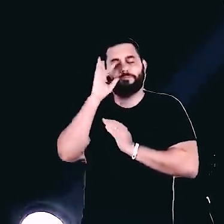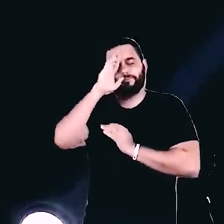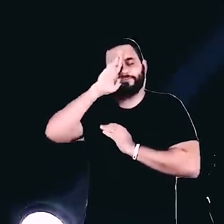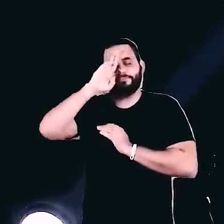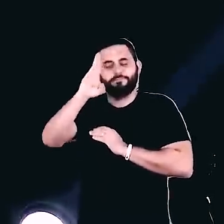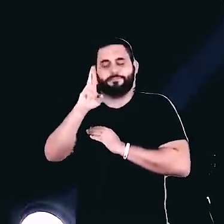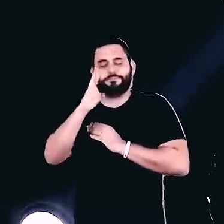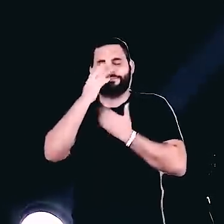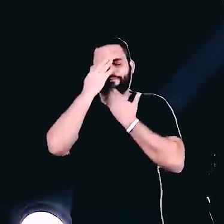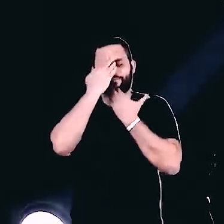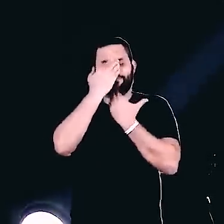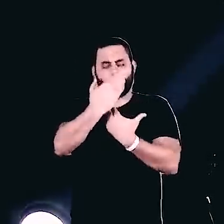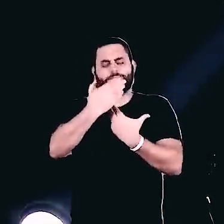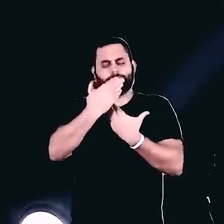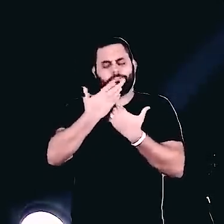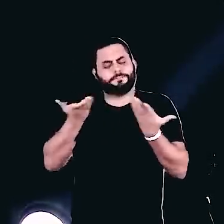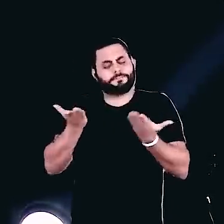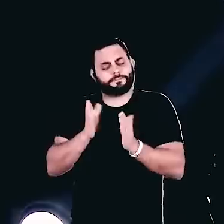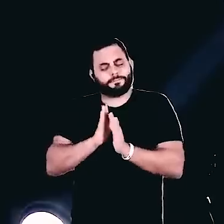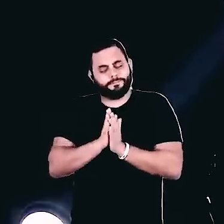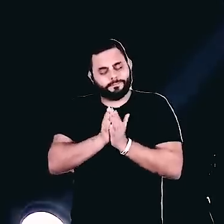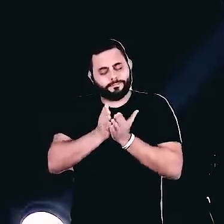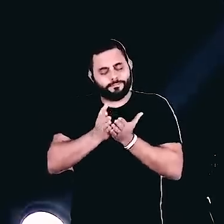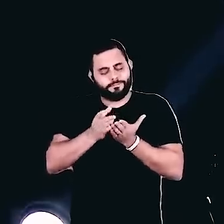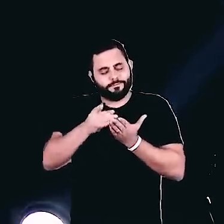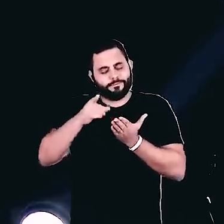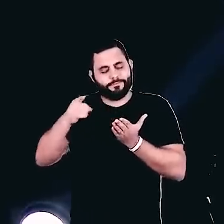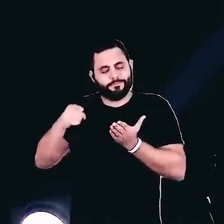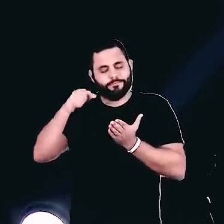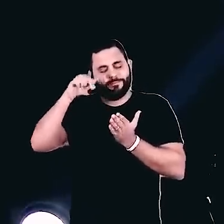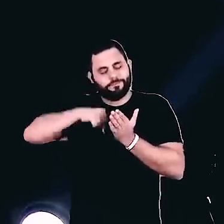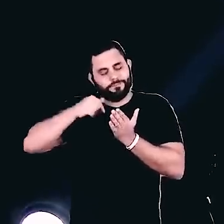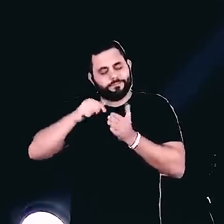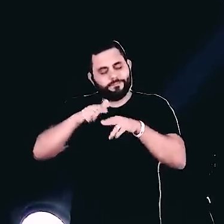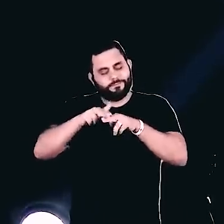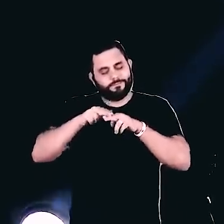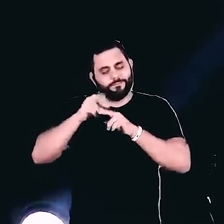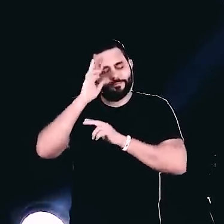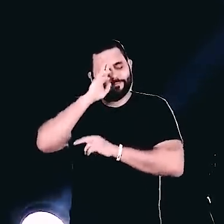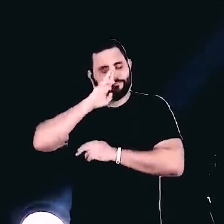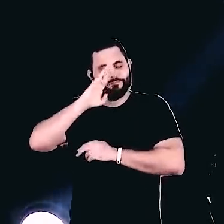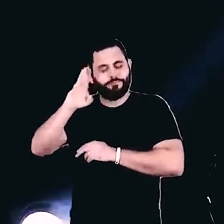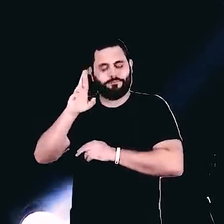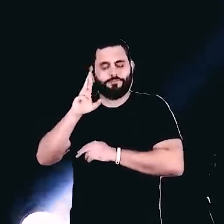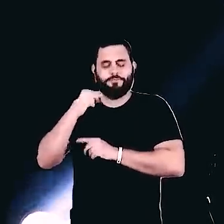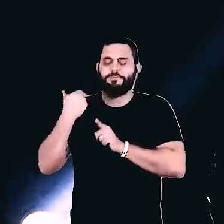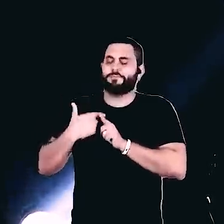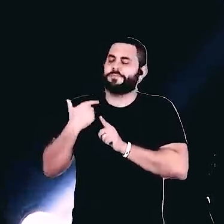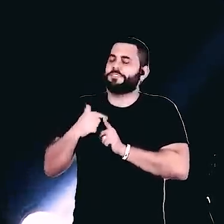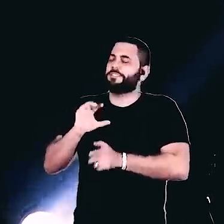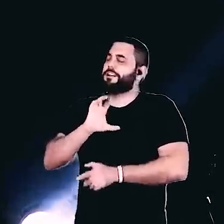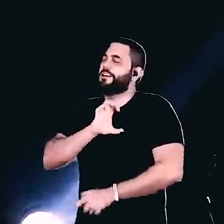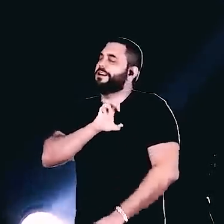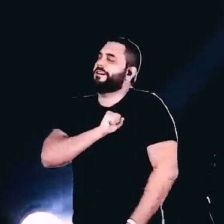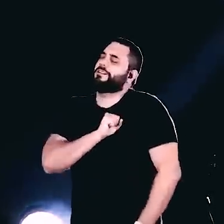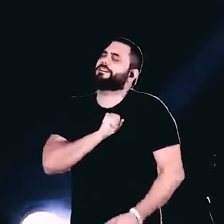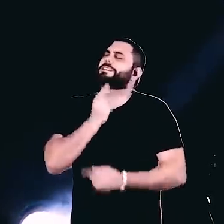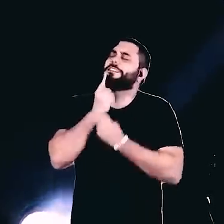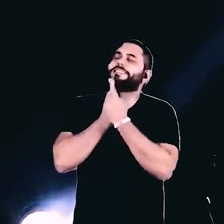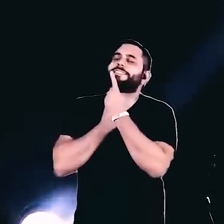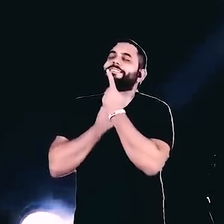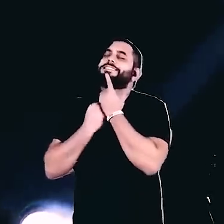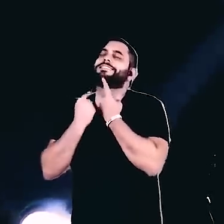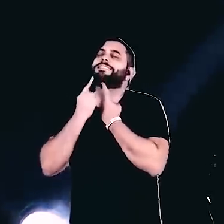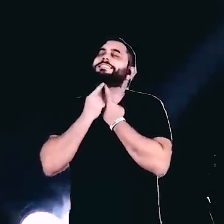obrigada, Pai, pela Tua palavra. Estamos aqui por causa do Senhor. Estamos aqui porque te amamos, porque te desejamos,